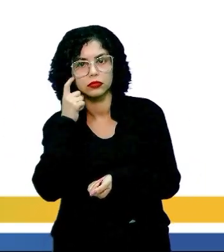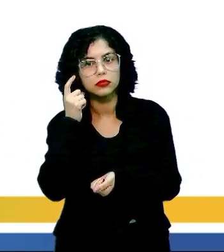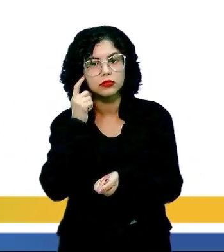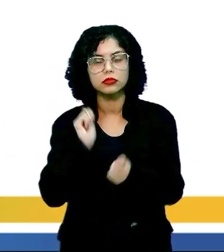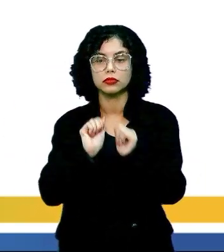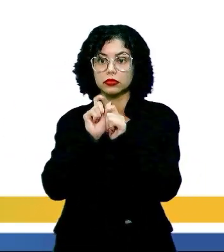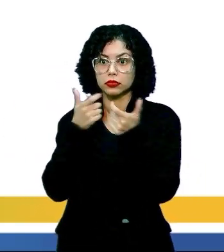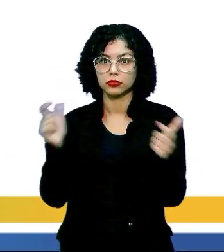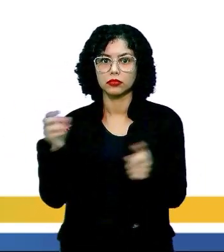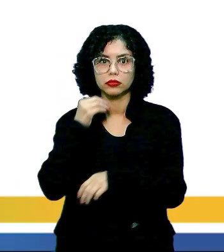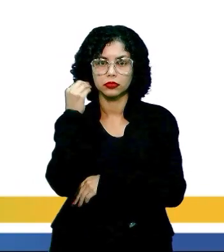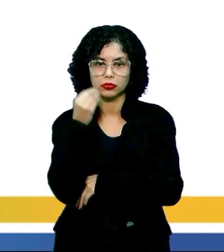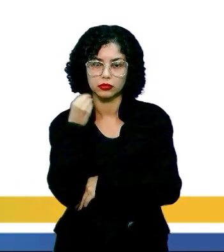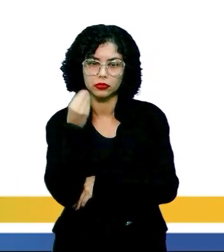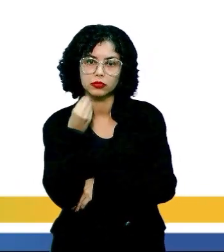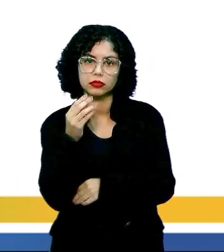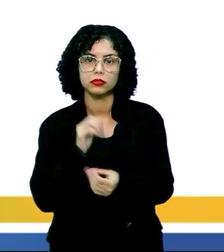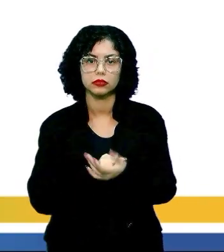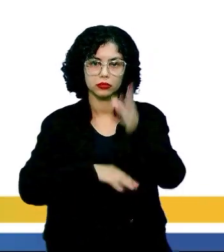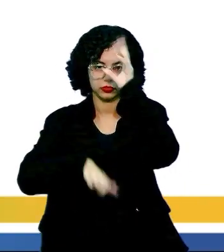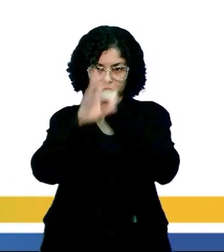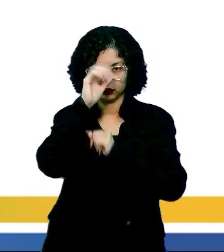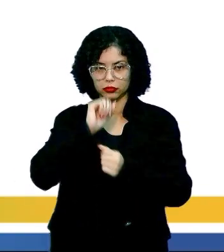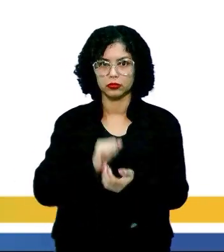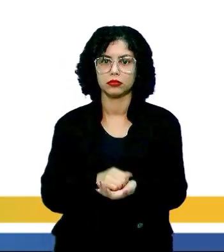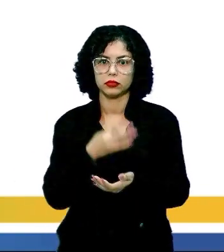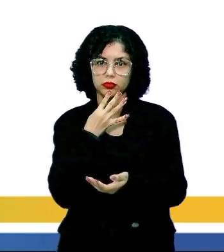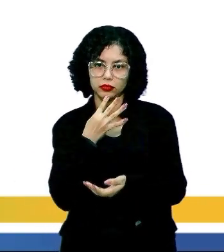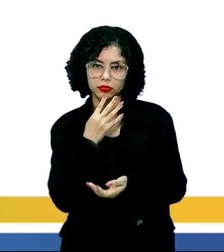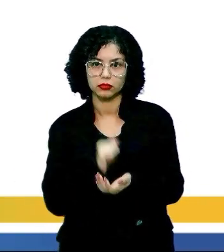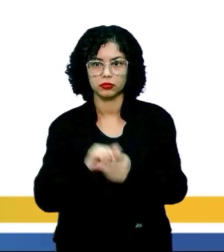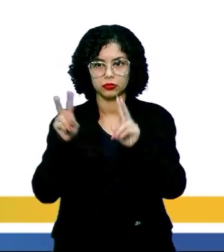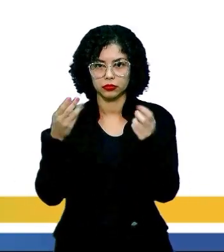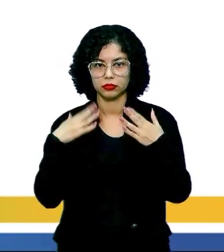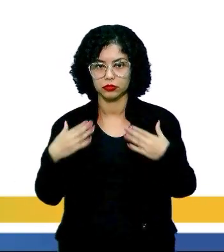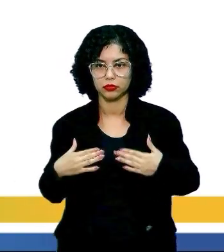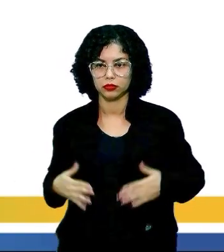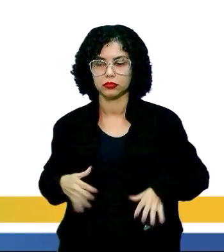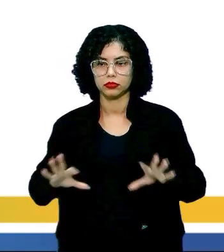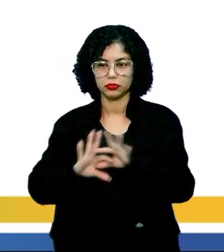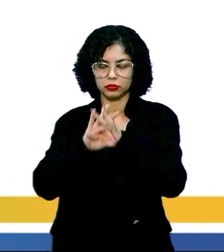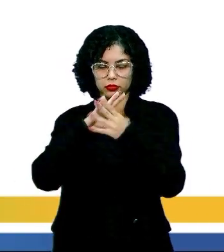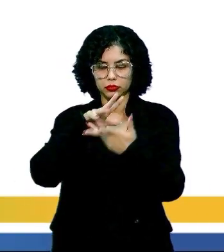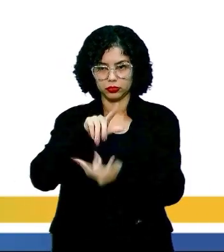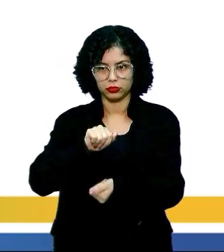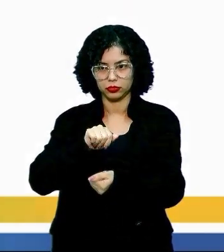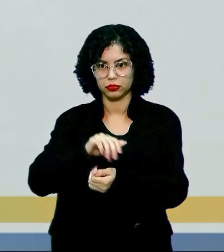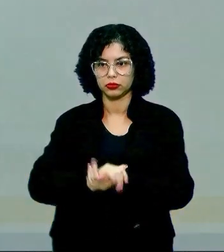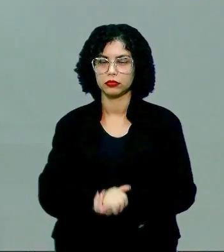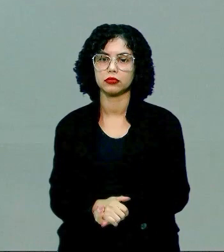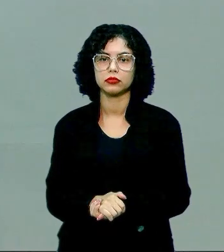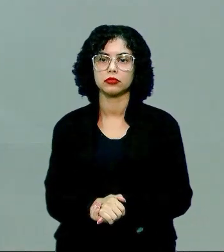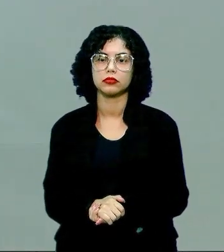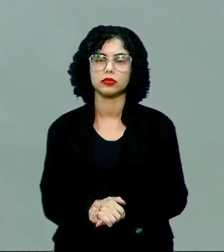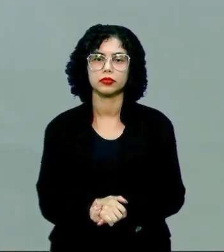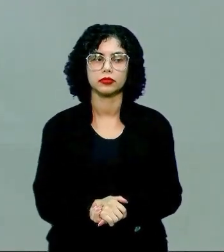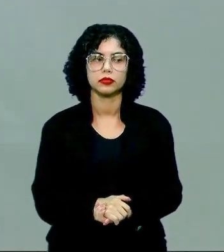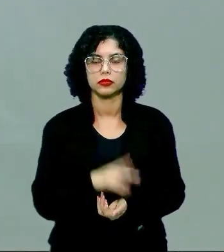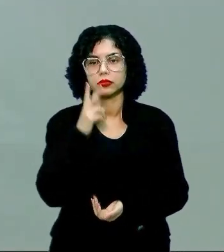habilidades e competências além de ampliar suas experiências e conhecimentos sobre o corpo e sua relação com o mundo